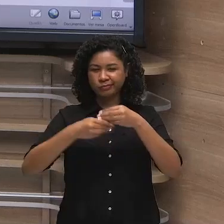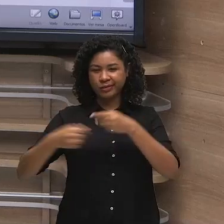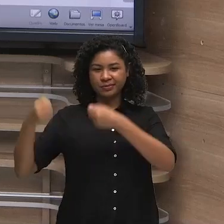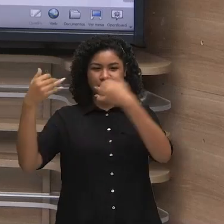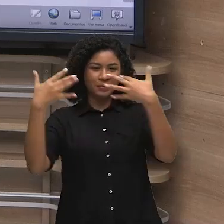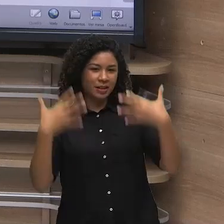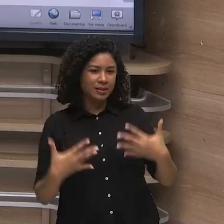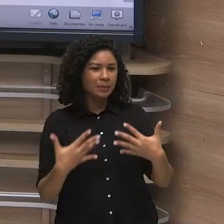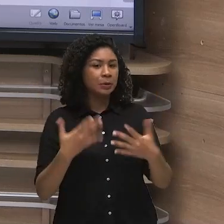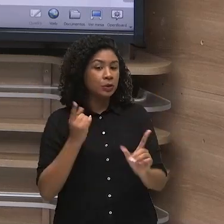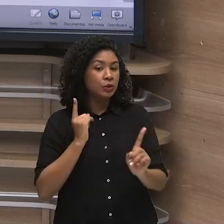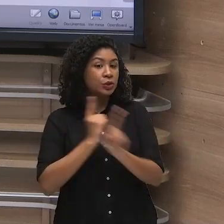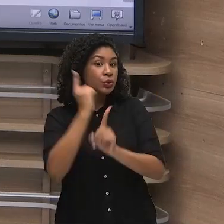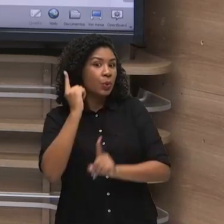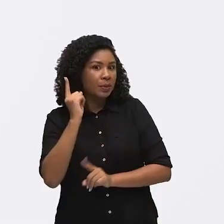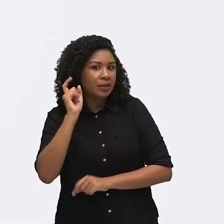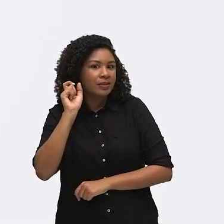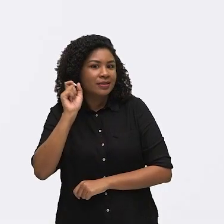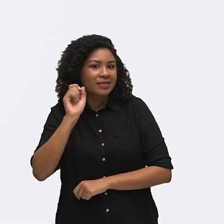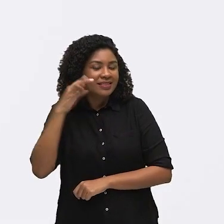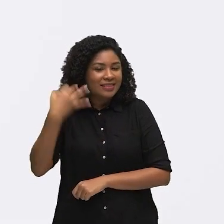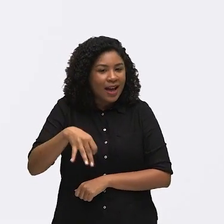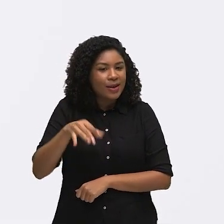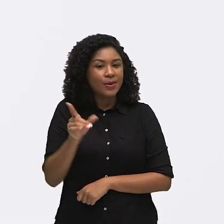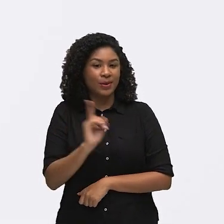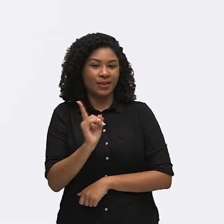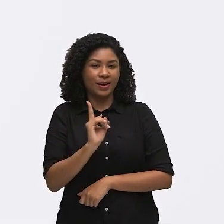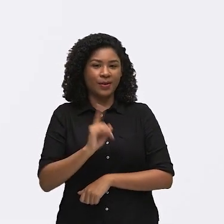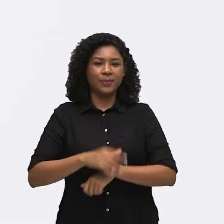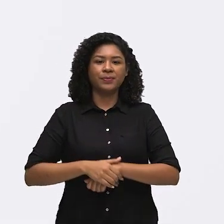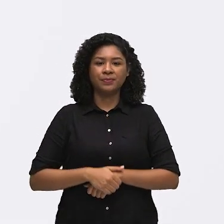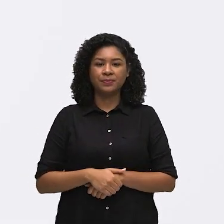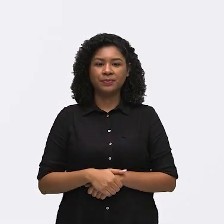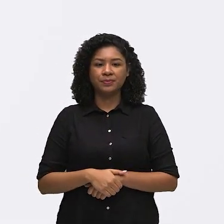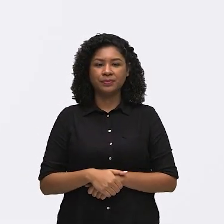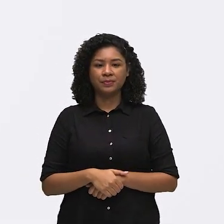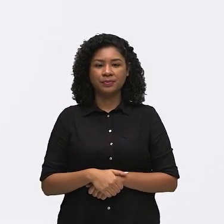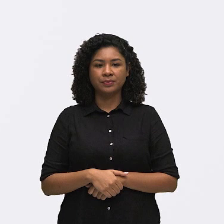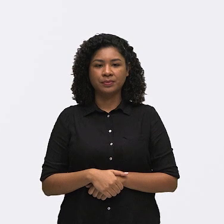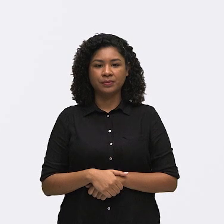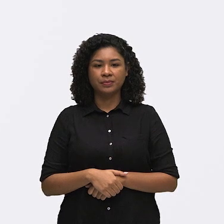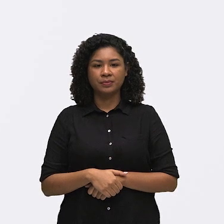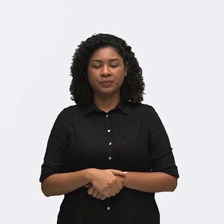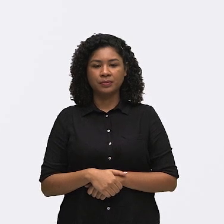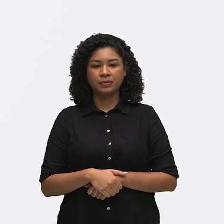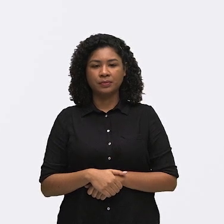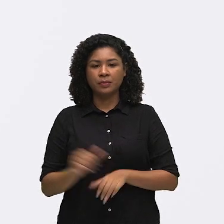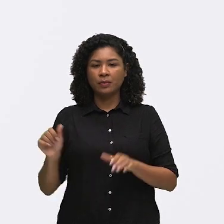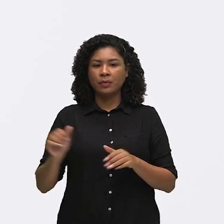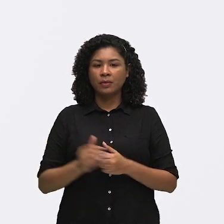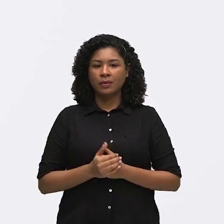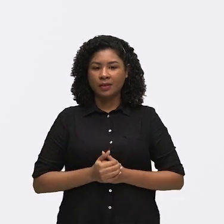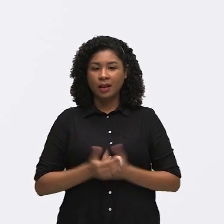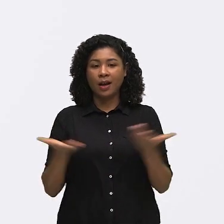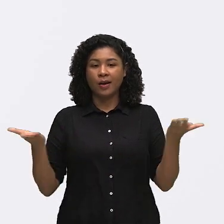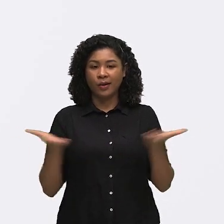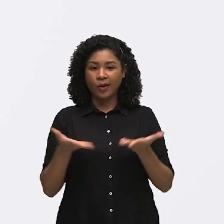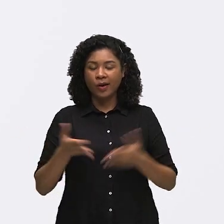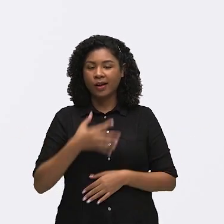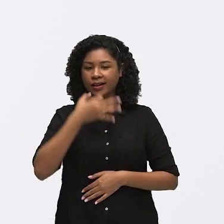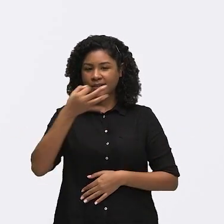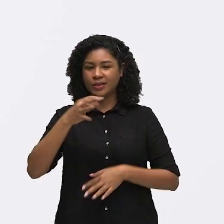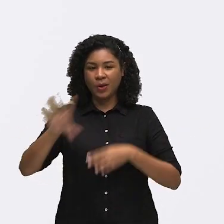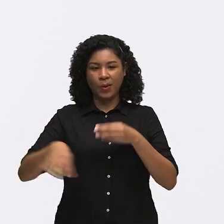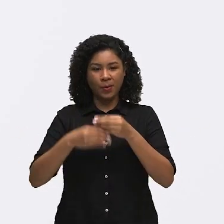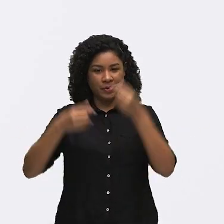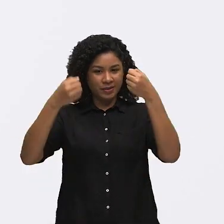é a alternativa D. Então, vamos lá. Vamos rever aí as questões que vocês trouxeram. Primeiro, vamos ao nosso comentário aqui. Já